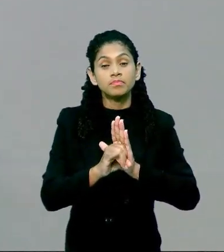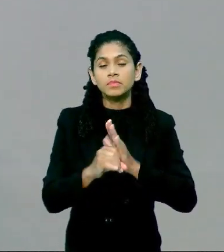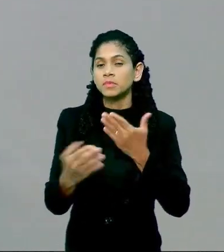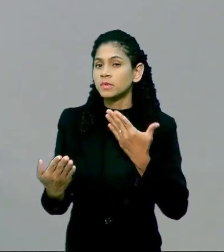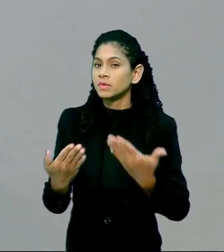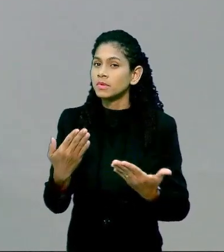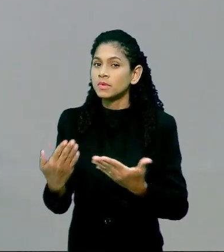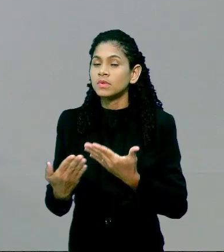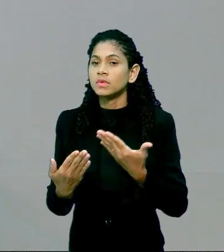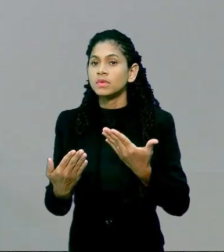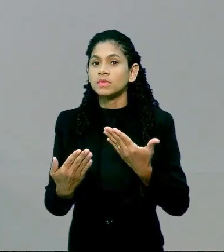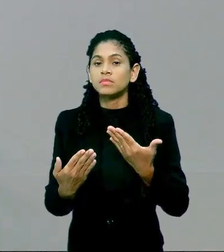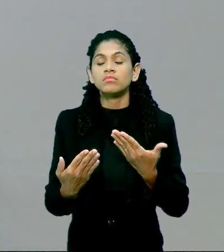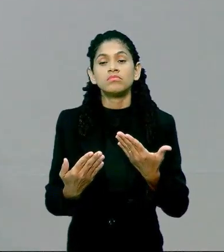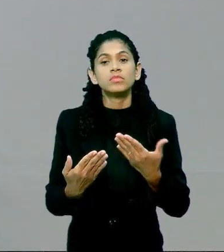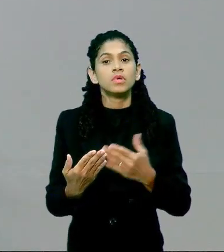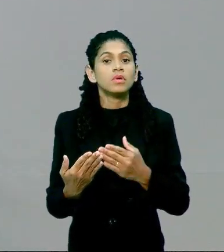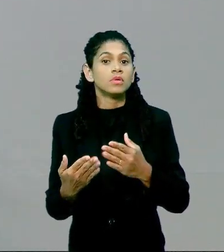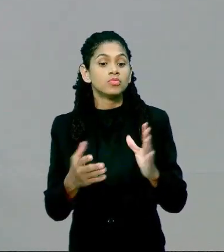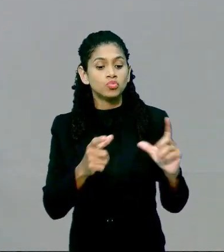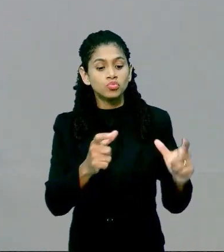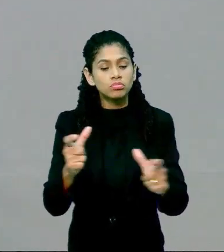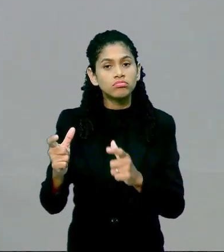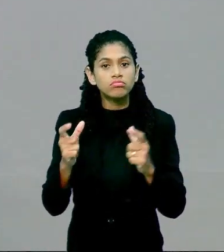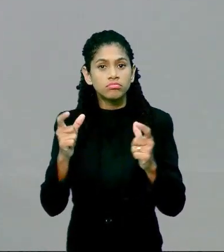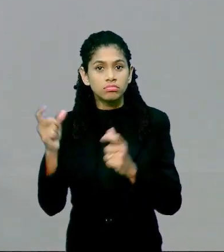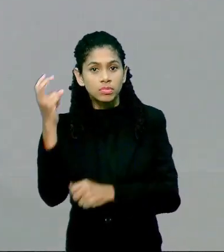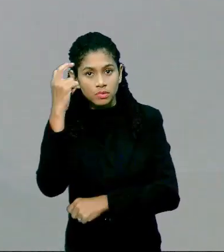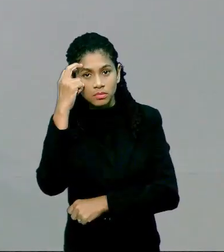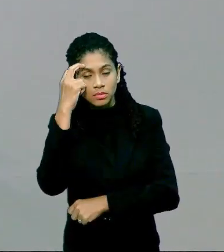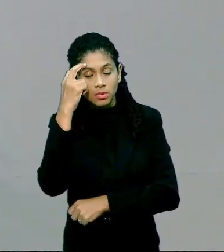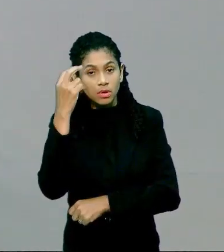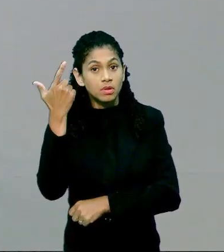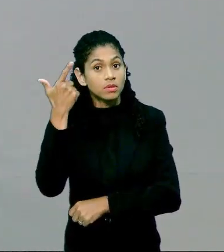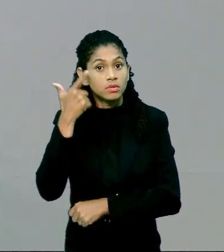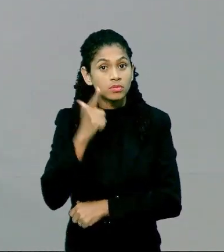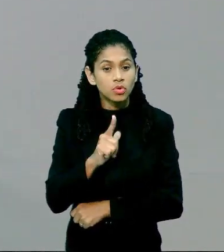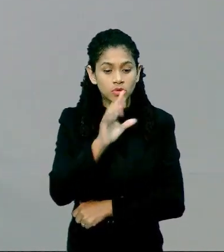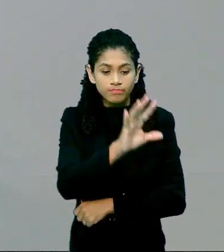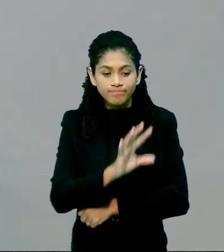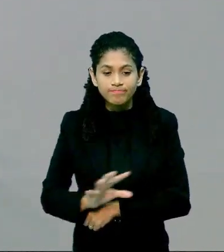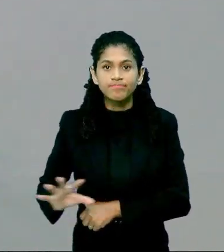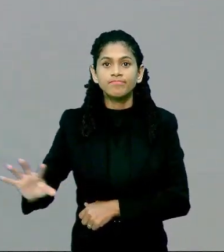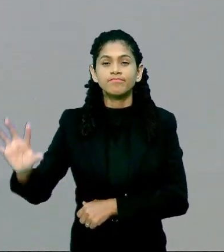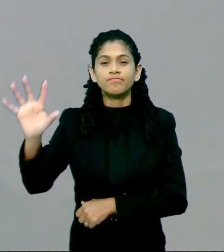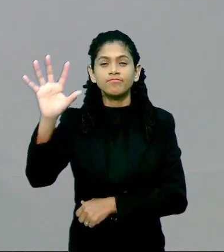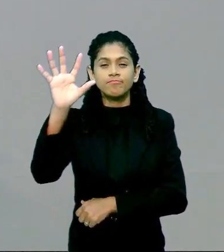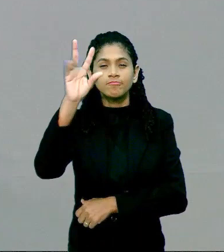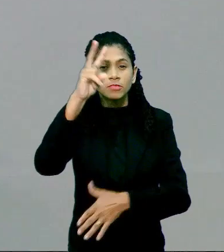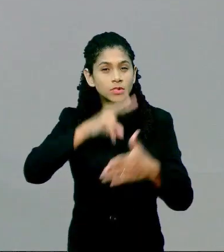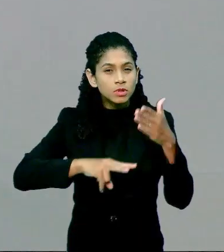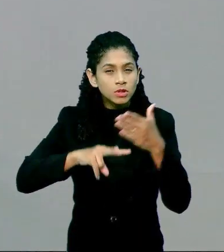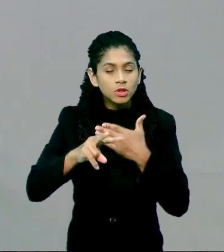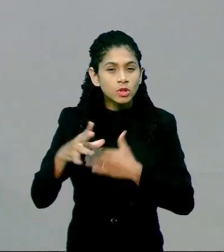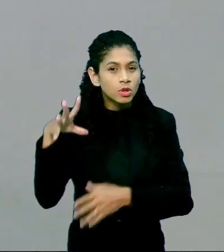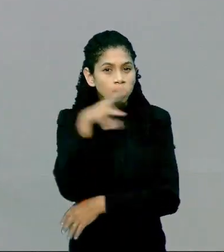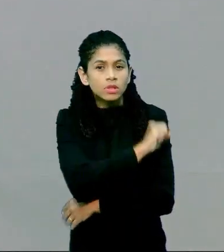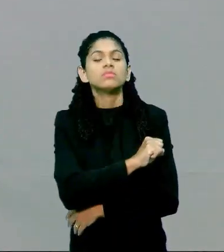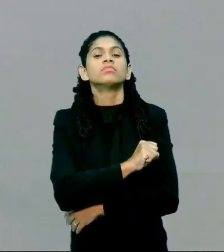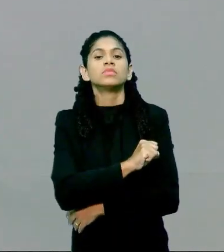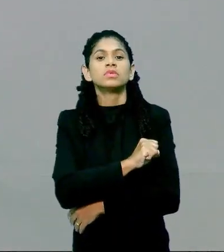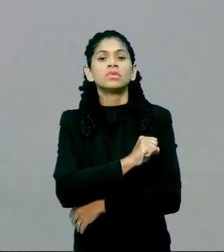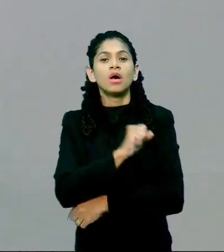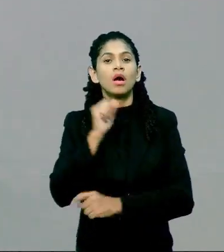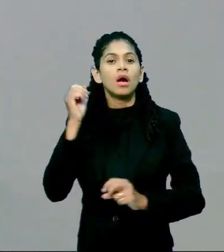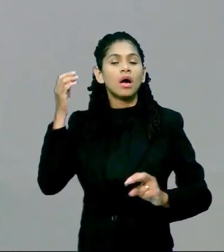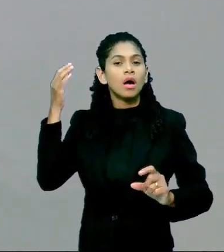um determinado segmento cultural, ele consegue fazer esse mapeamento e fazer uma leitura rápida das influências